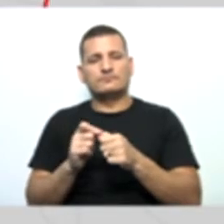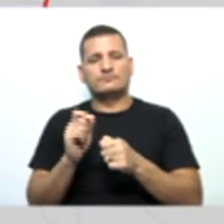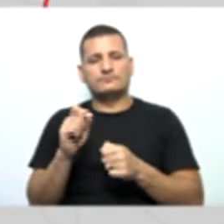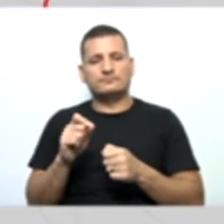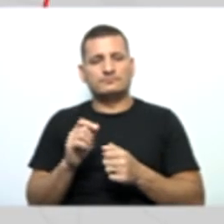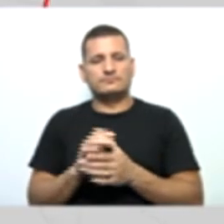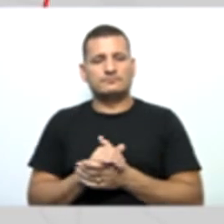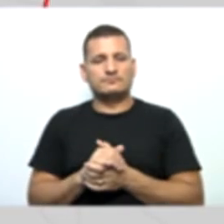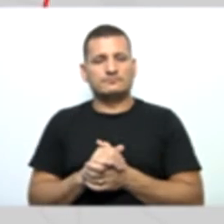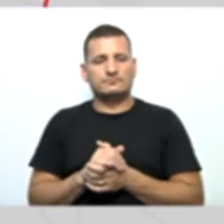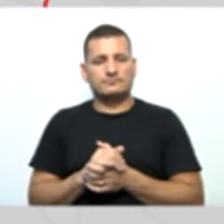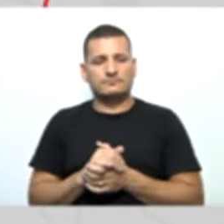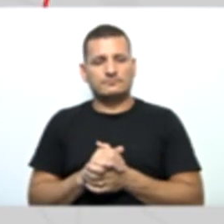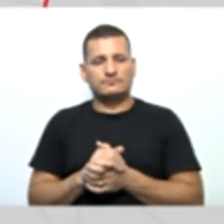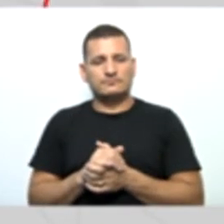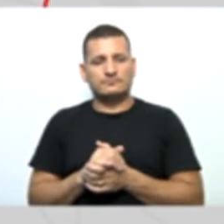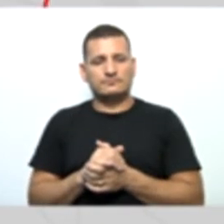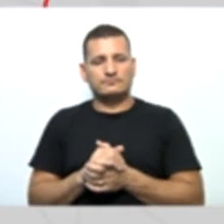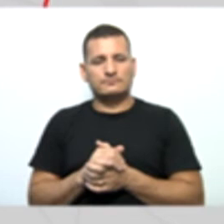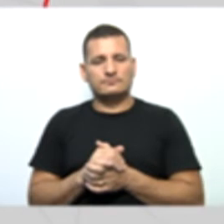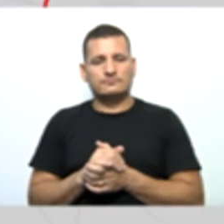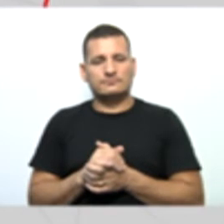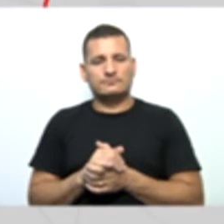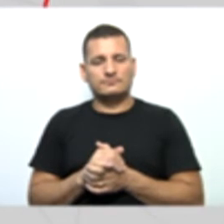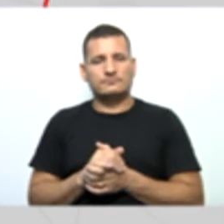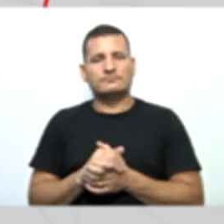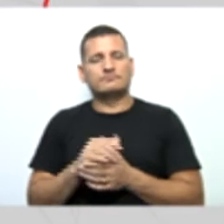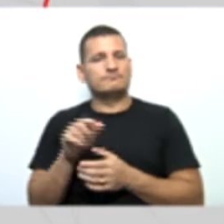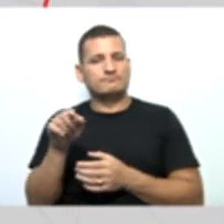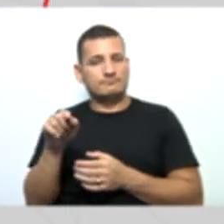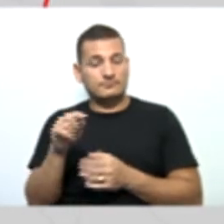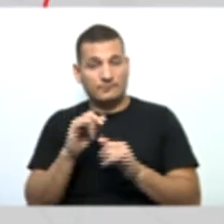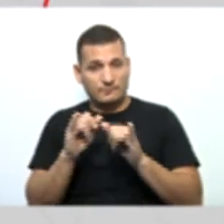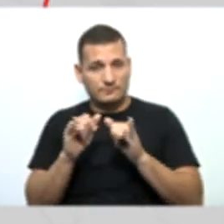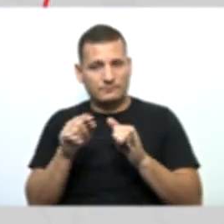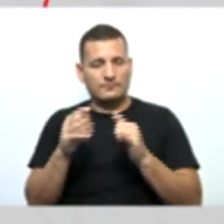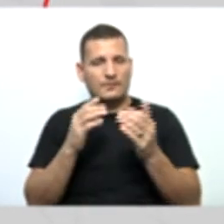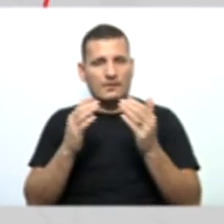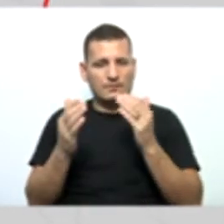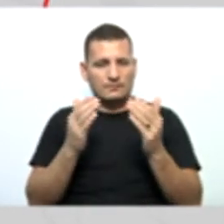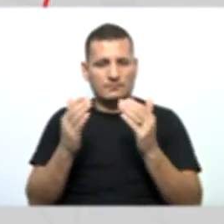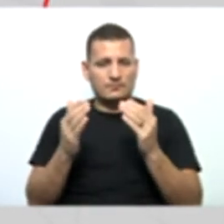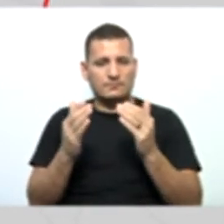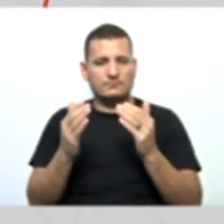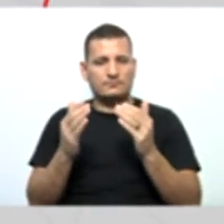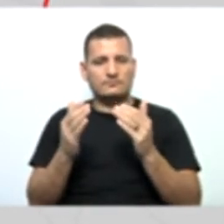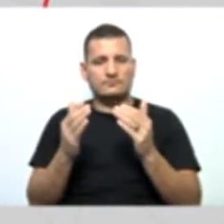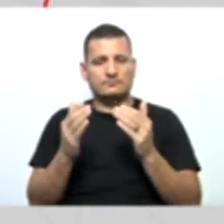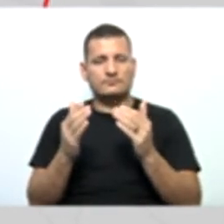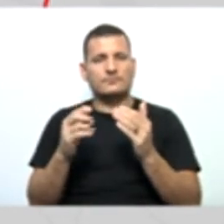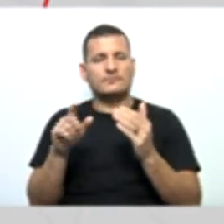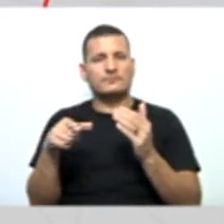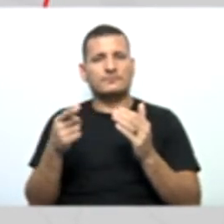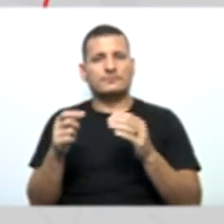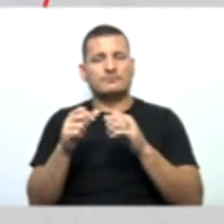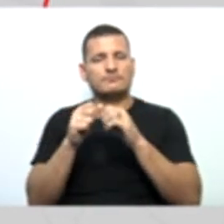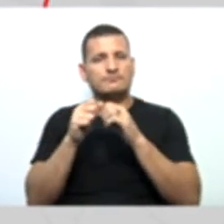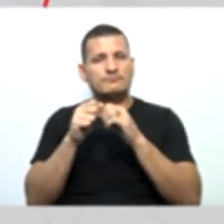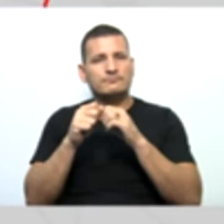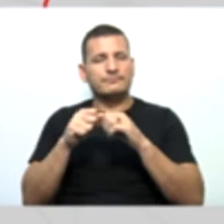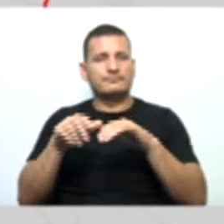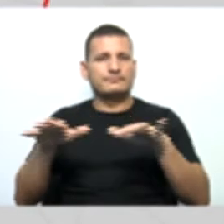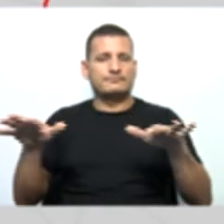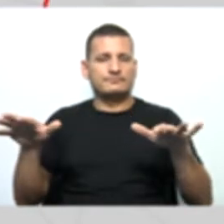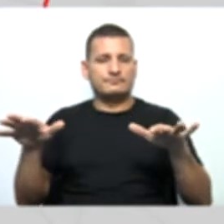ó. Esses dados ele vai ser analisado e essas informações vão ser o que?